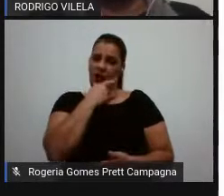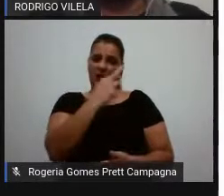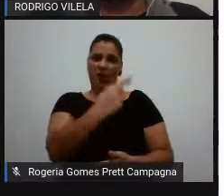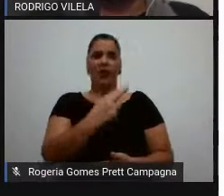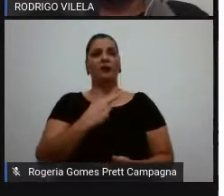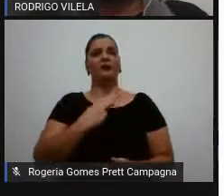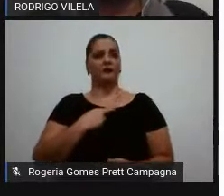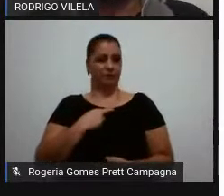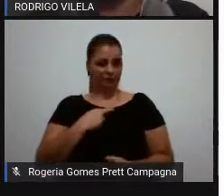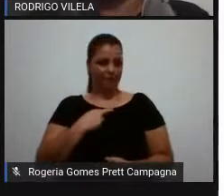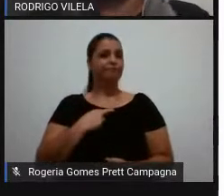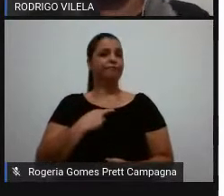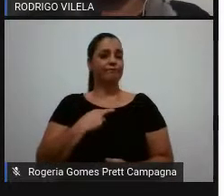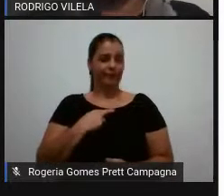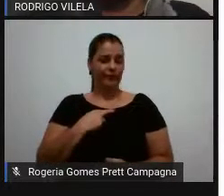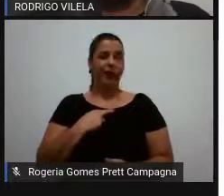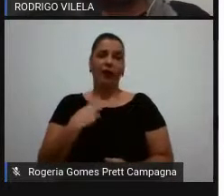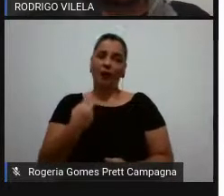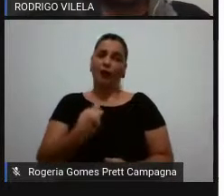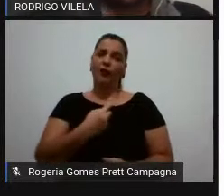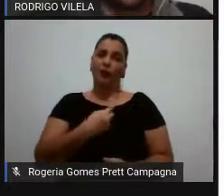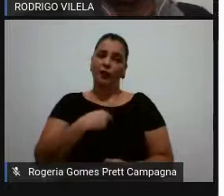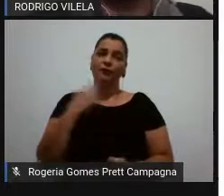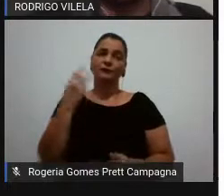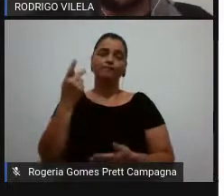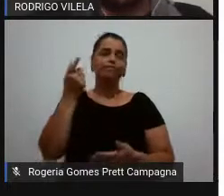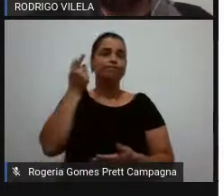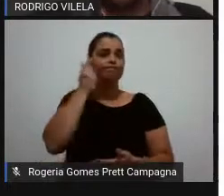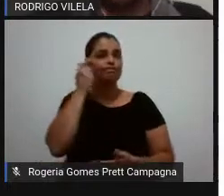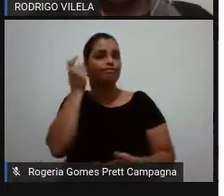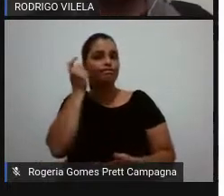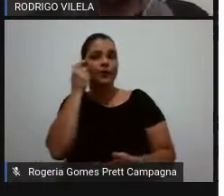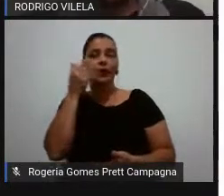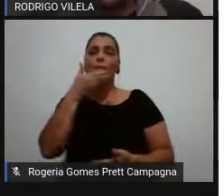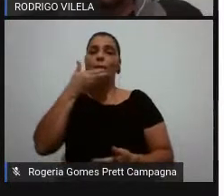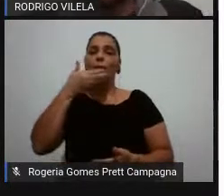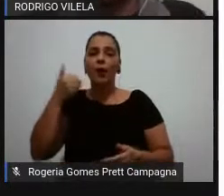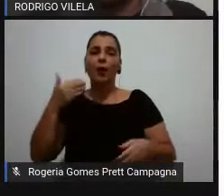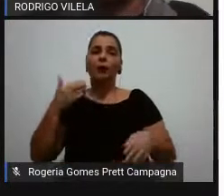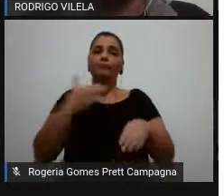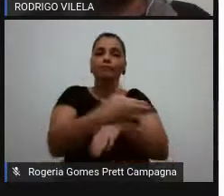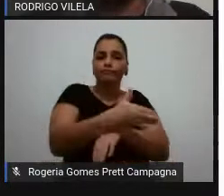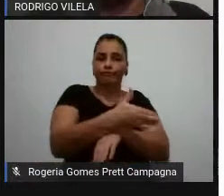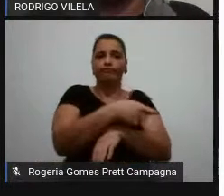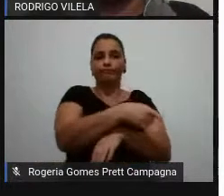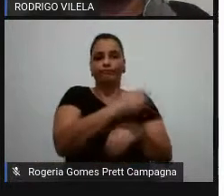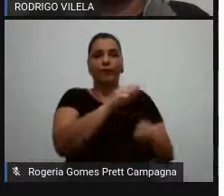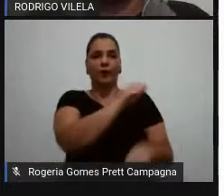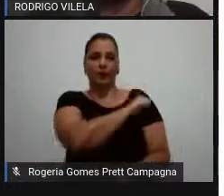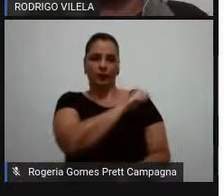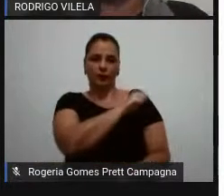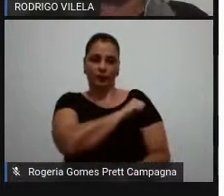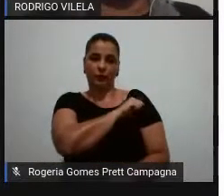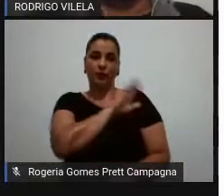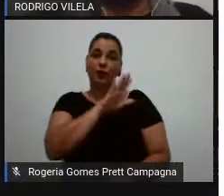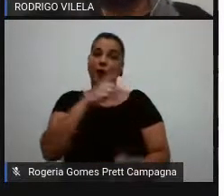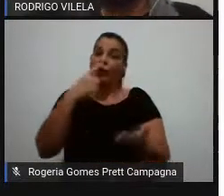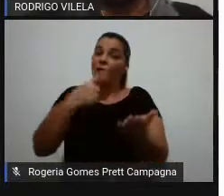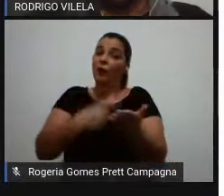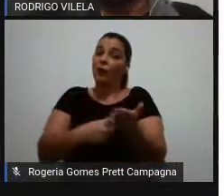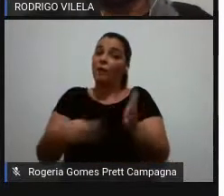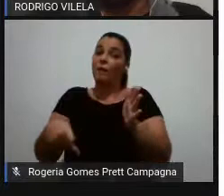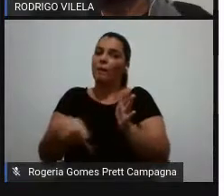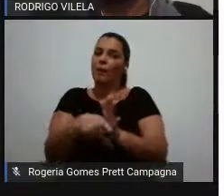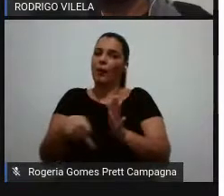formas que a gente buscou para que a gente pudesse chegar até lá. E esses combinados próprios é muito importante porque a gente passa a envolver